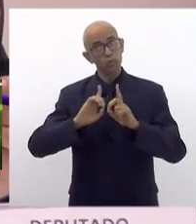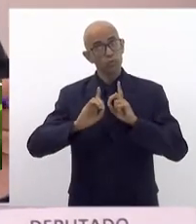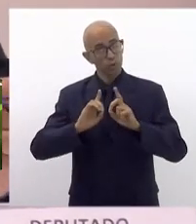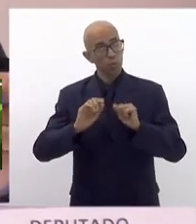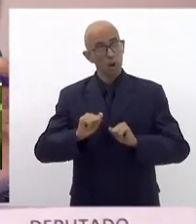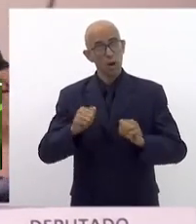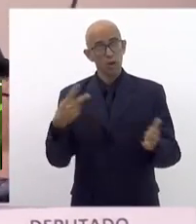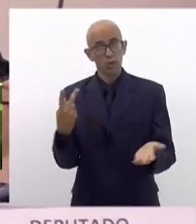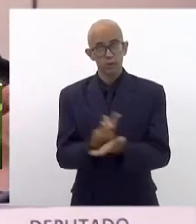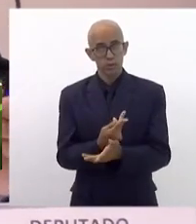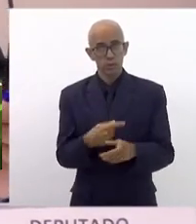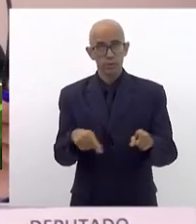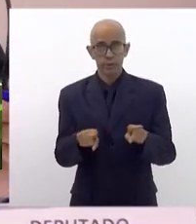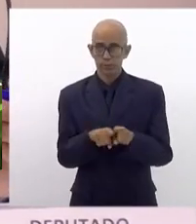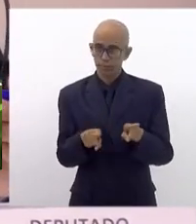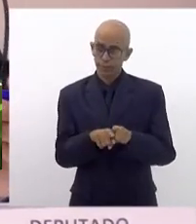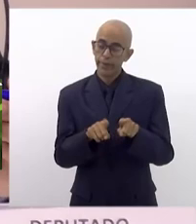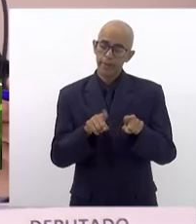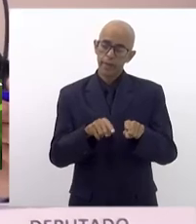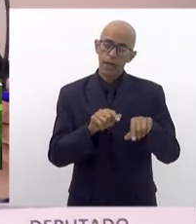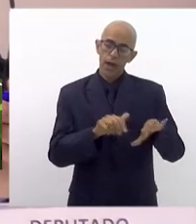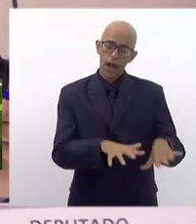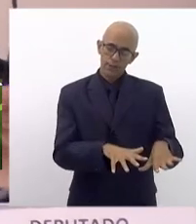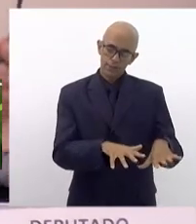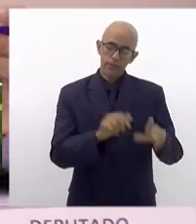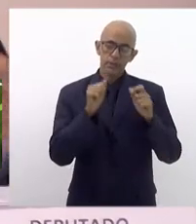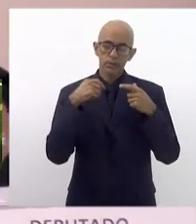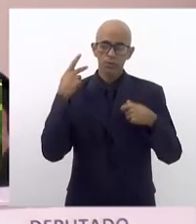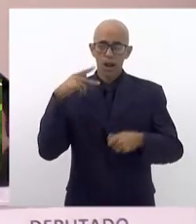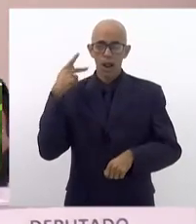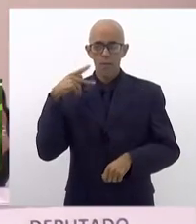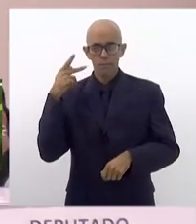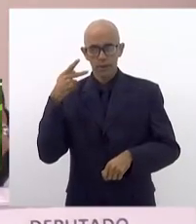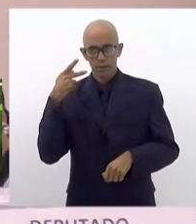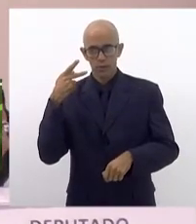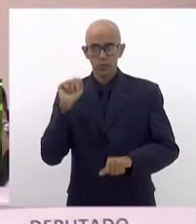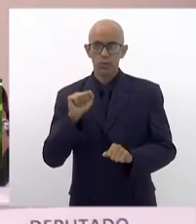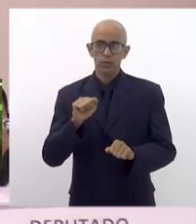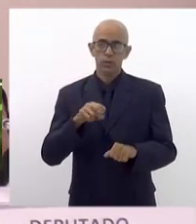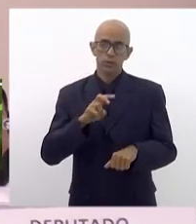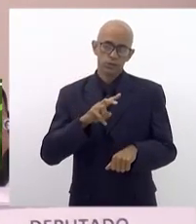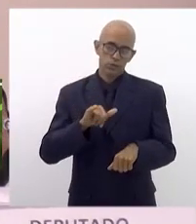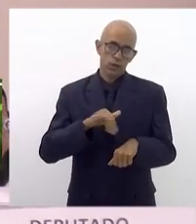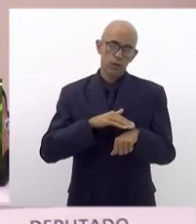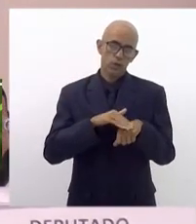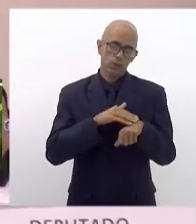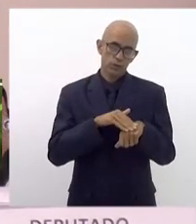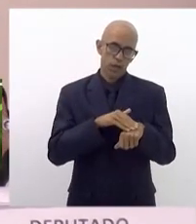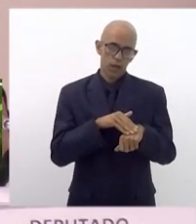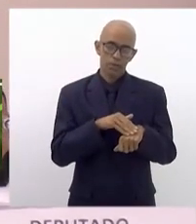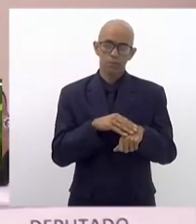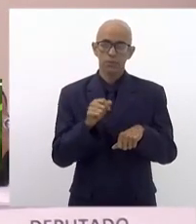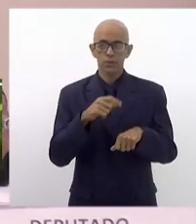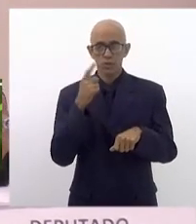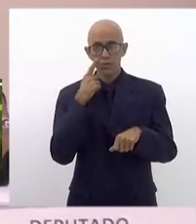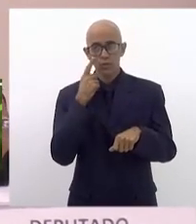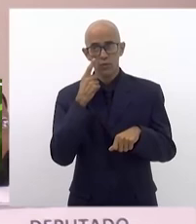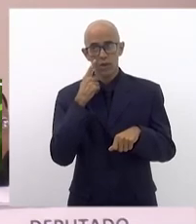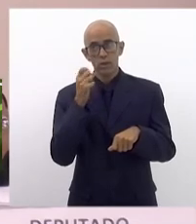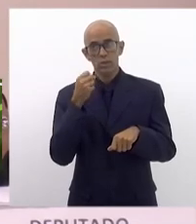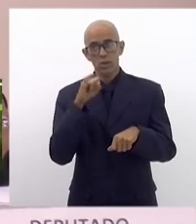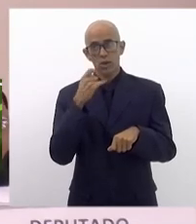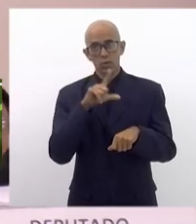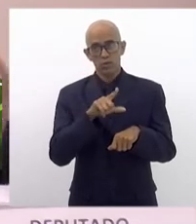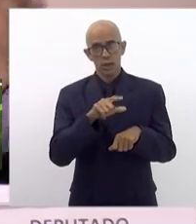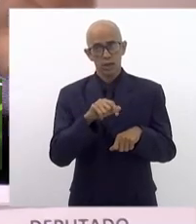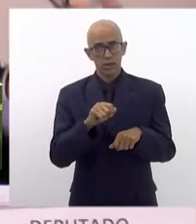surgir. É assim o parlamento, é assim a democracia. Mas a gente está conversando para ver se consegue garantir que o que sai das discussões da Comissão de